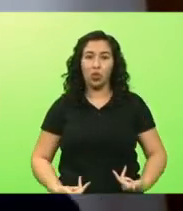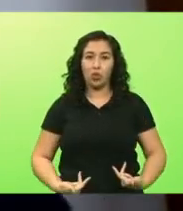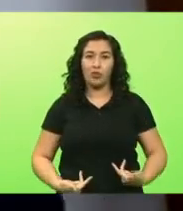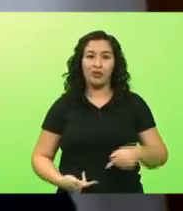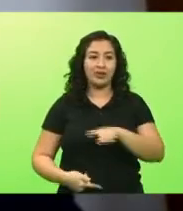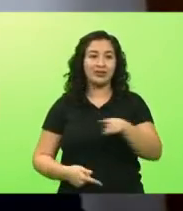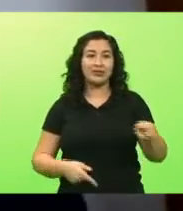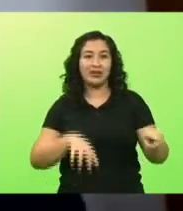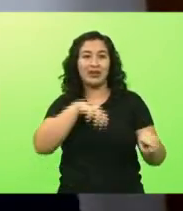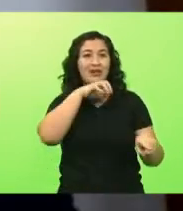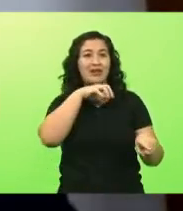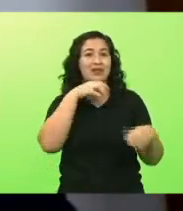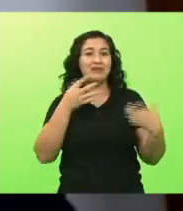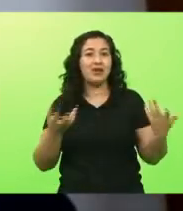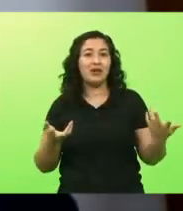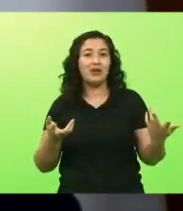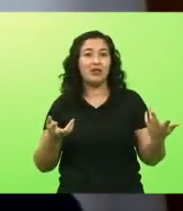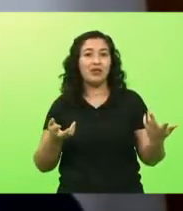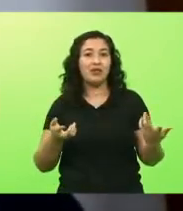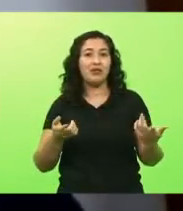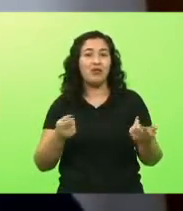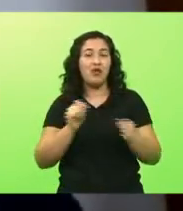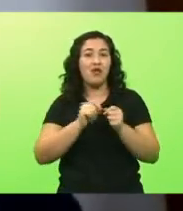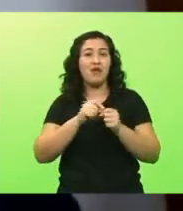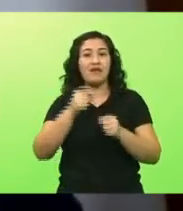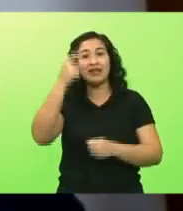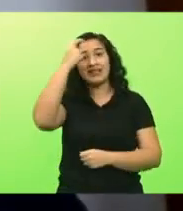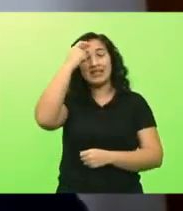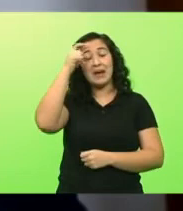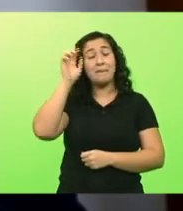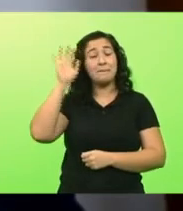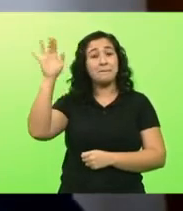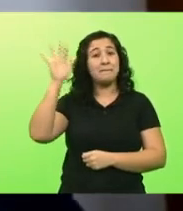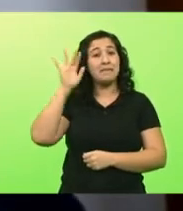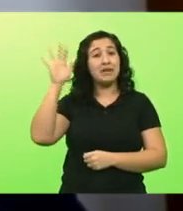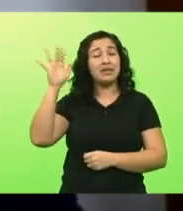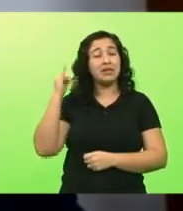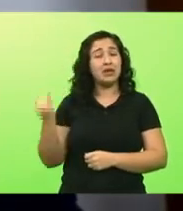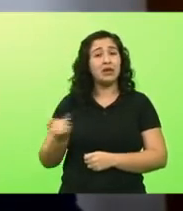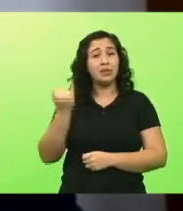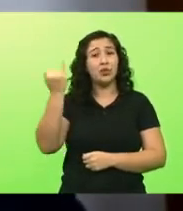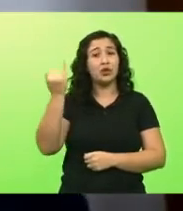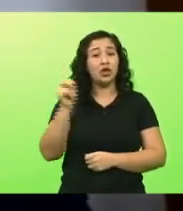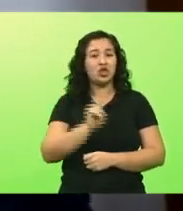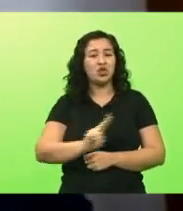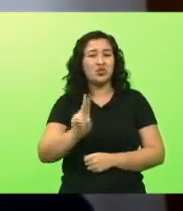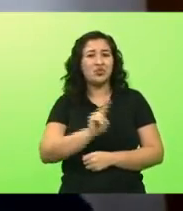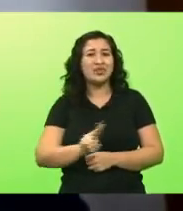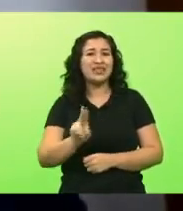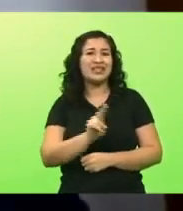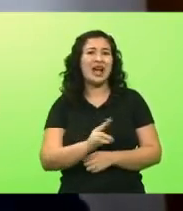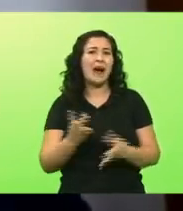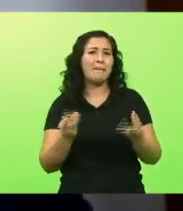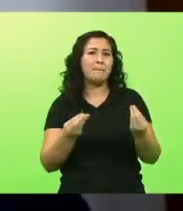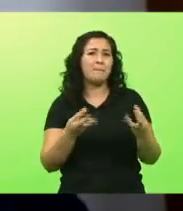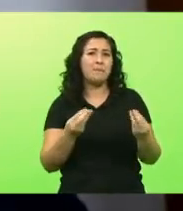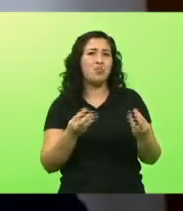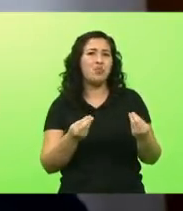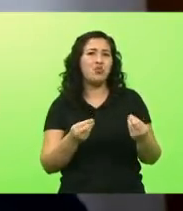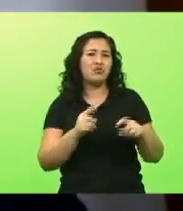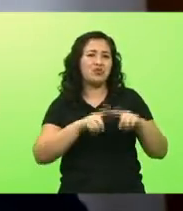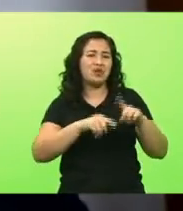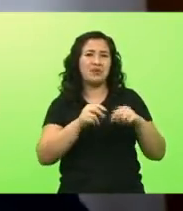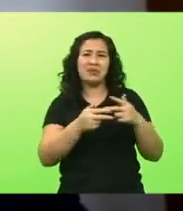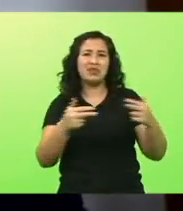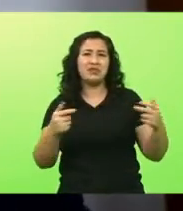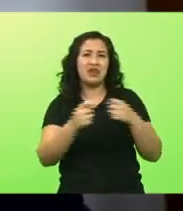outras, é fazer pensar. Né? E acho que o uso exagerado de máquinas e tal,